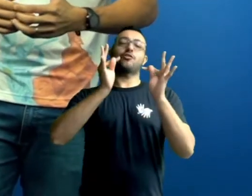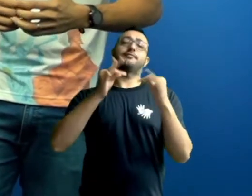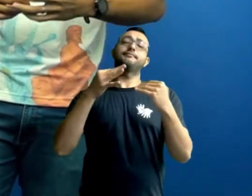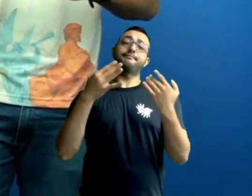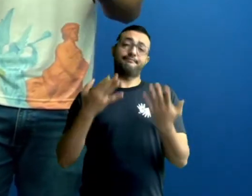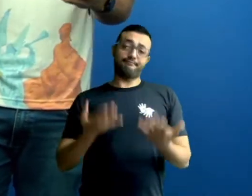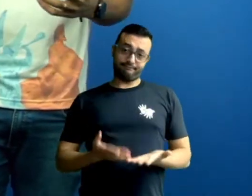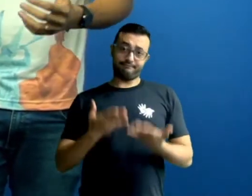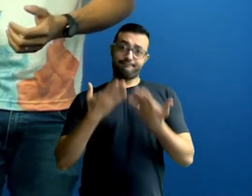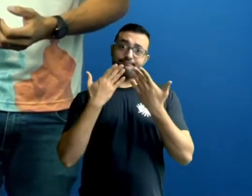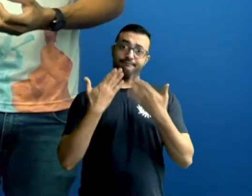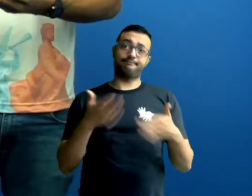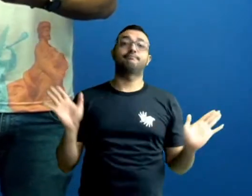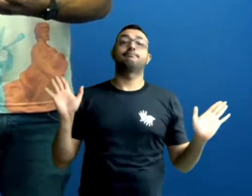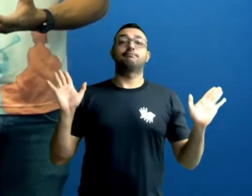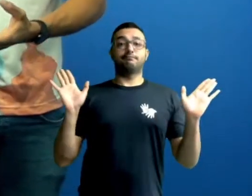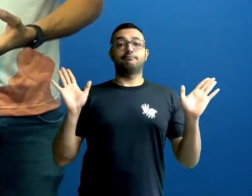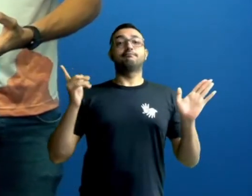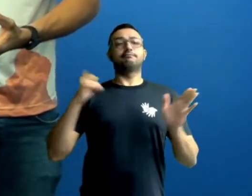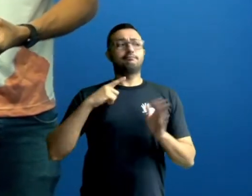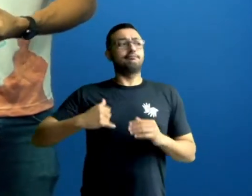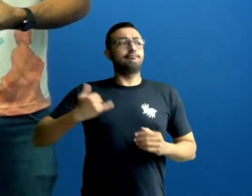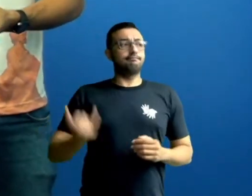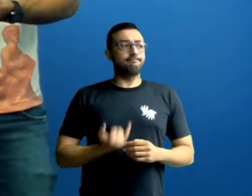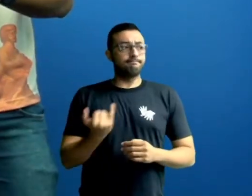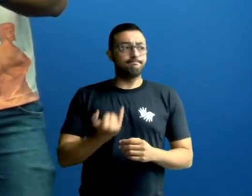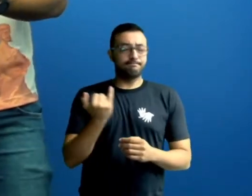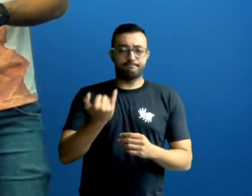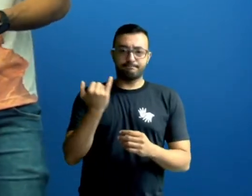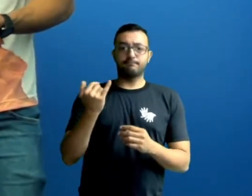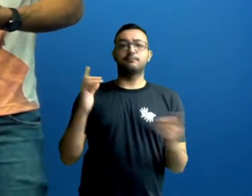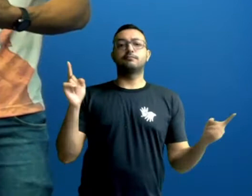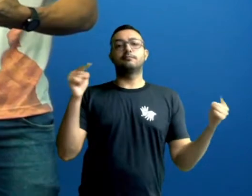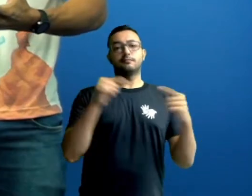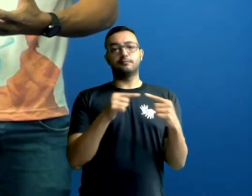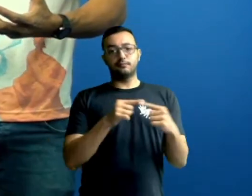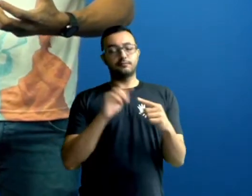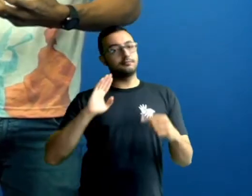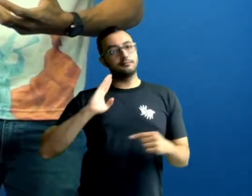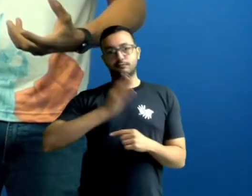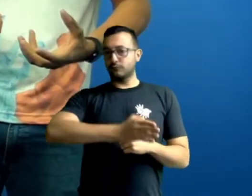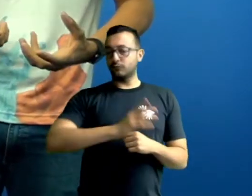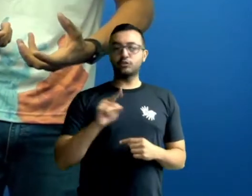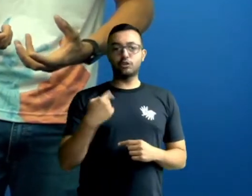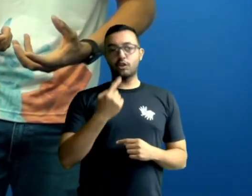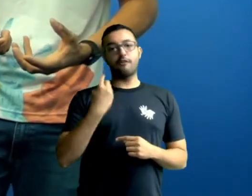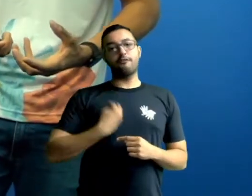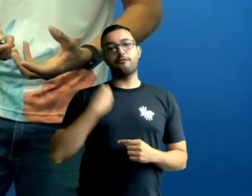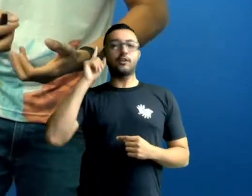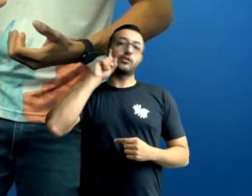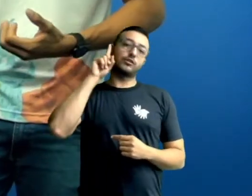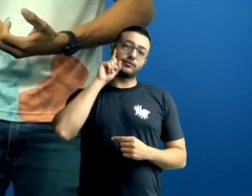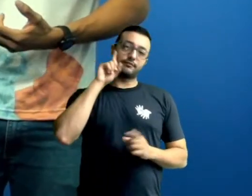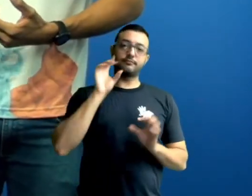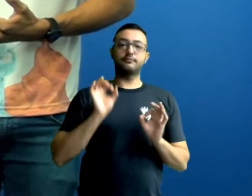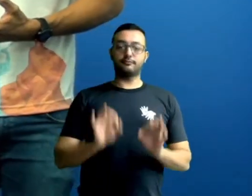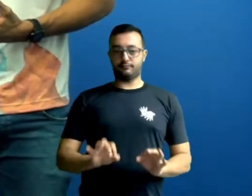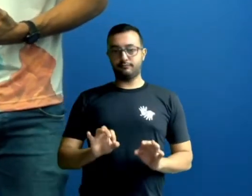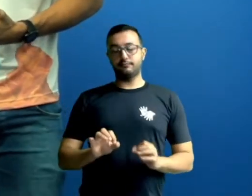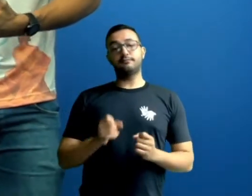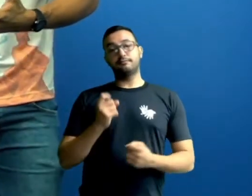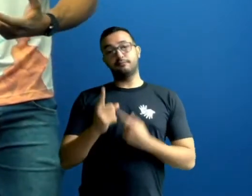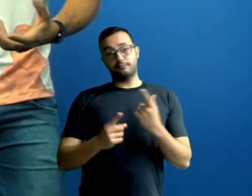área extremamente ampla e muito importante que está associada diretamente ao nosso dia a dia, certo? Muitas vezes